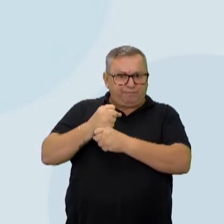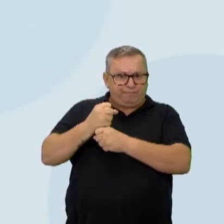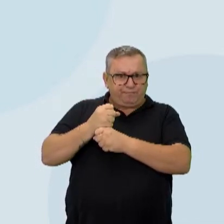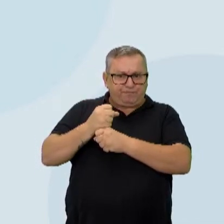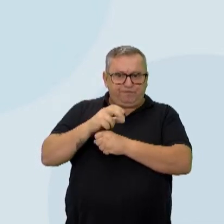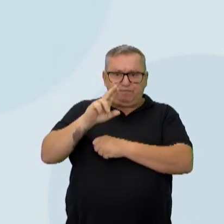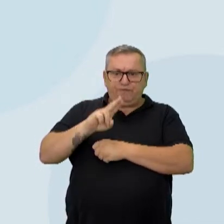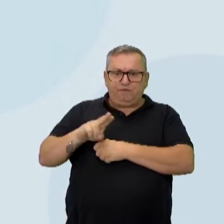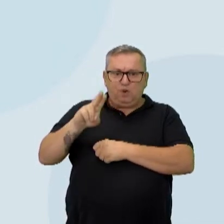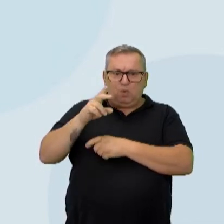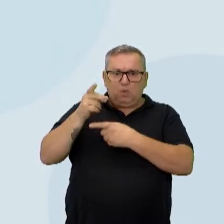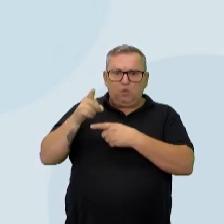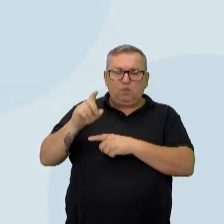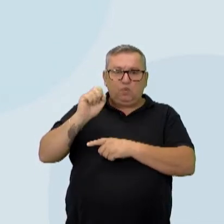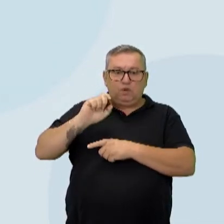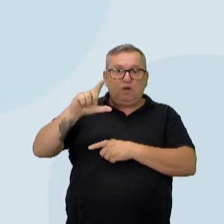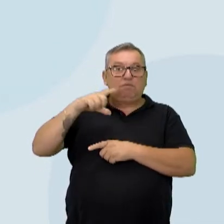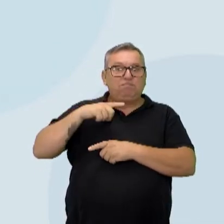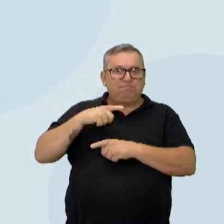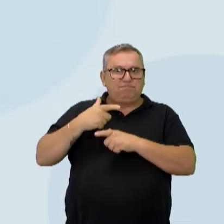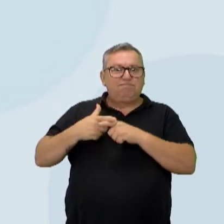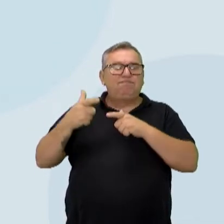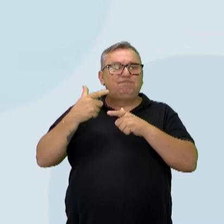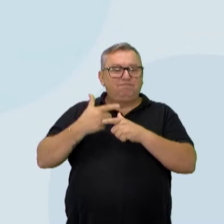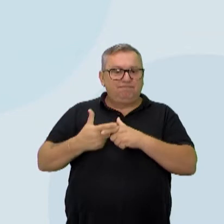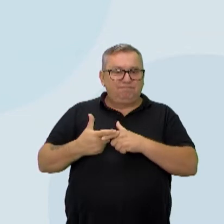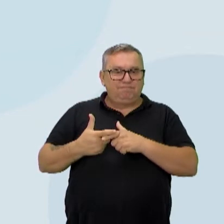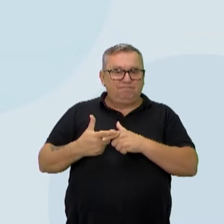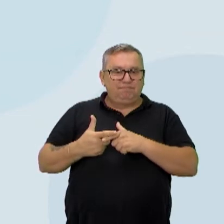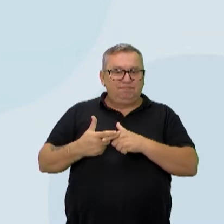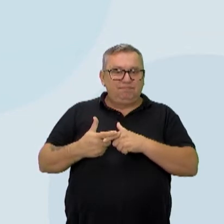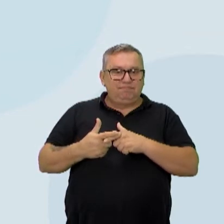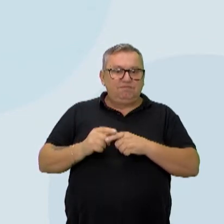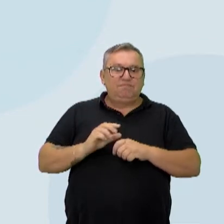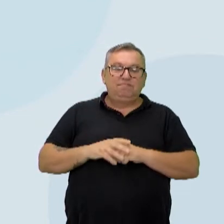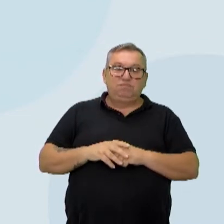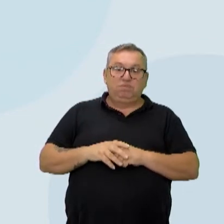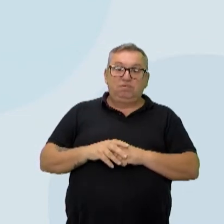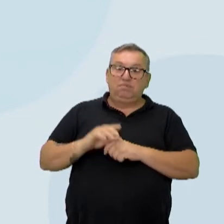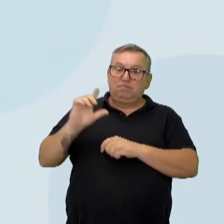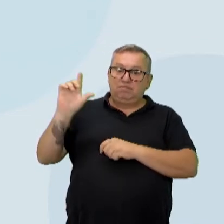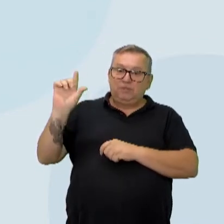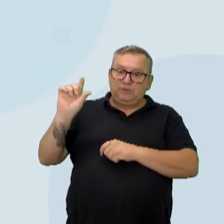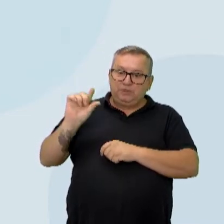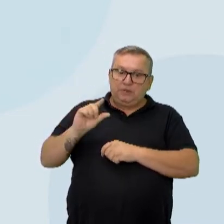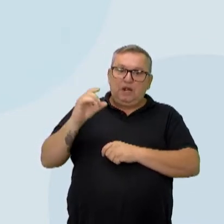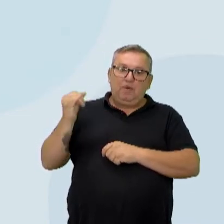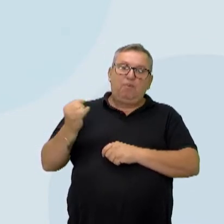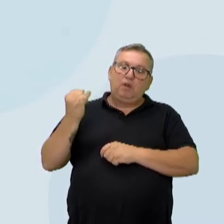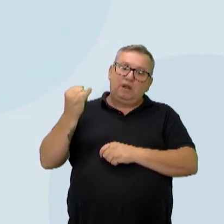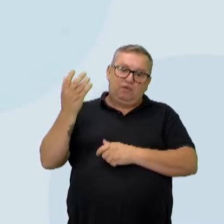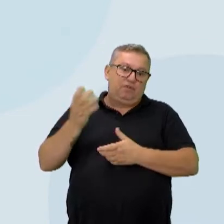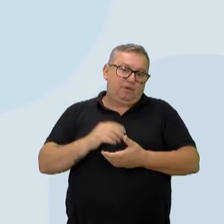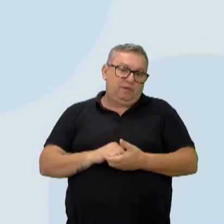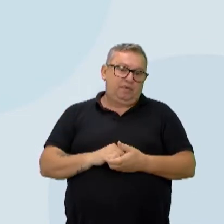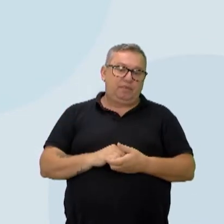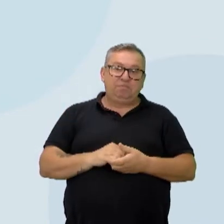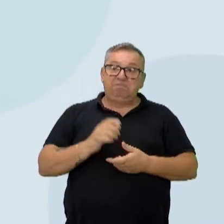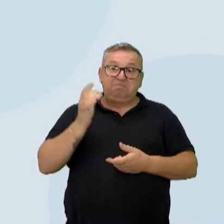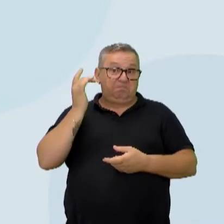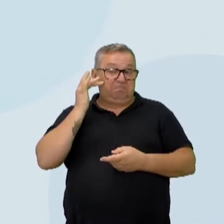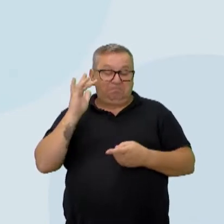abuso de sal têm sido conflitantes. Por isso, a redução do sal nos alimentos é importante. Não